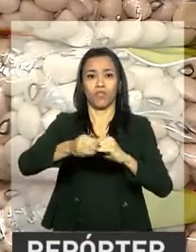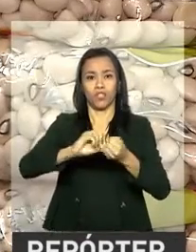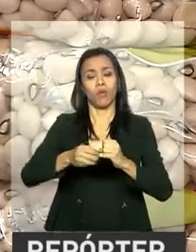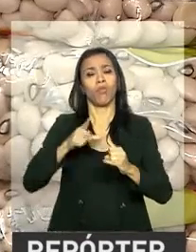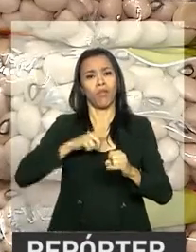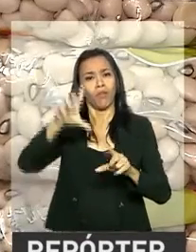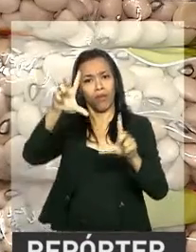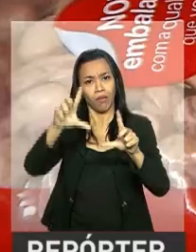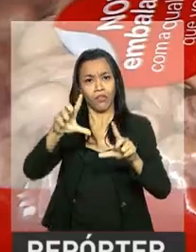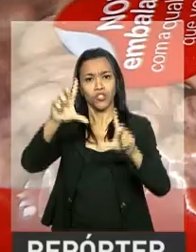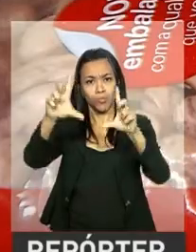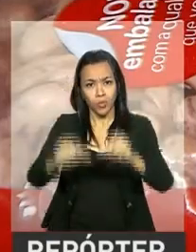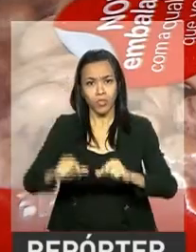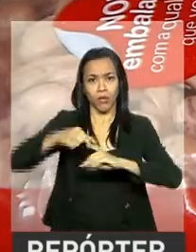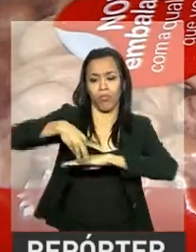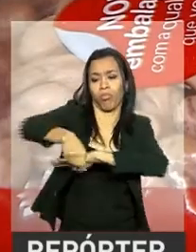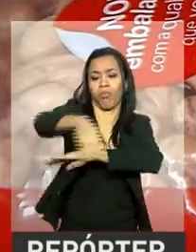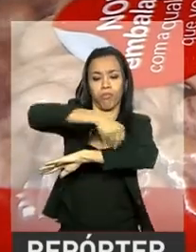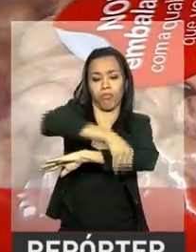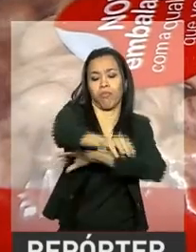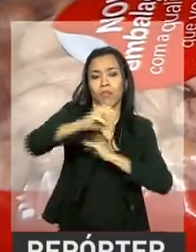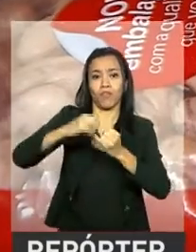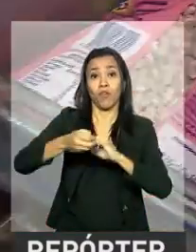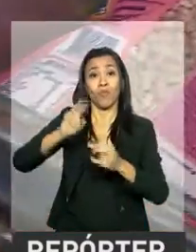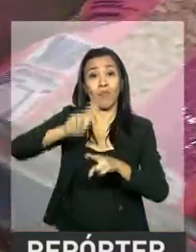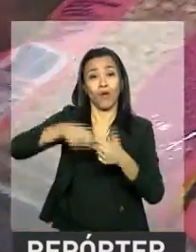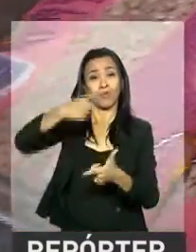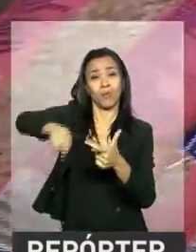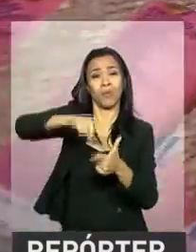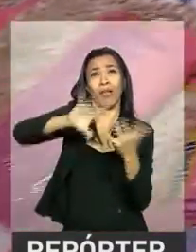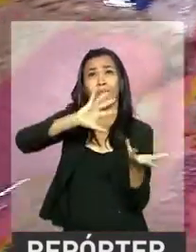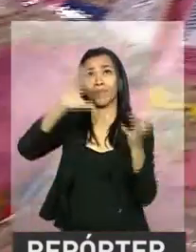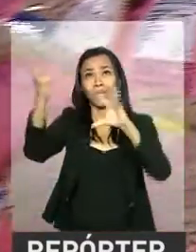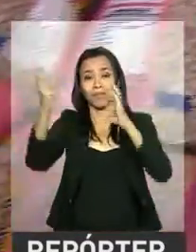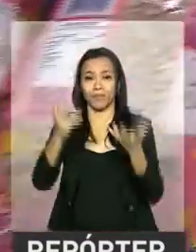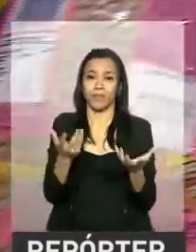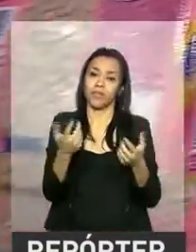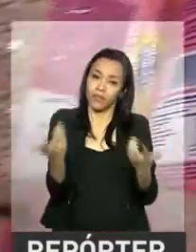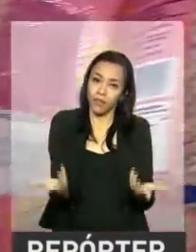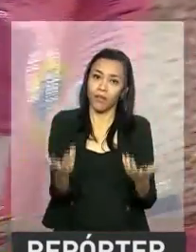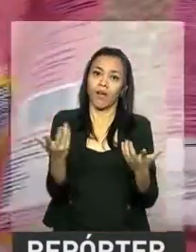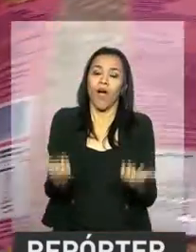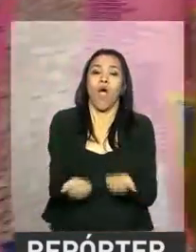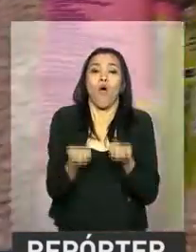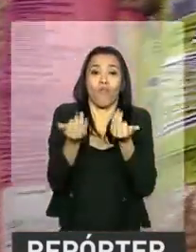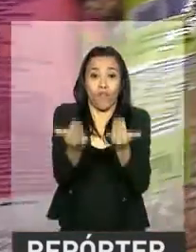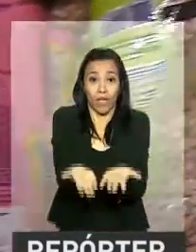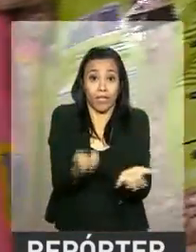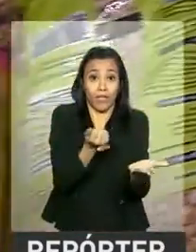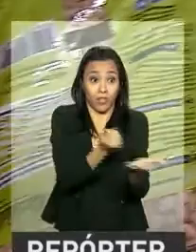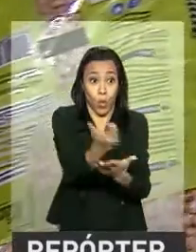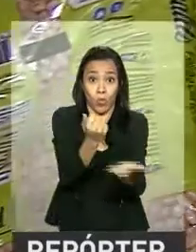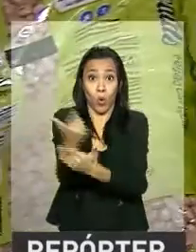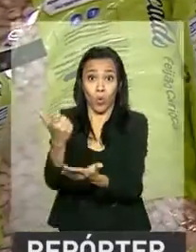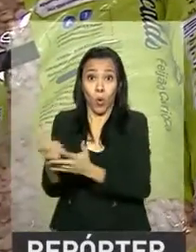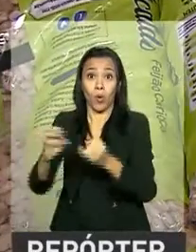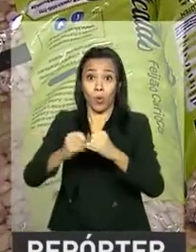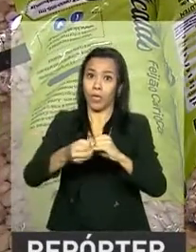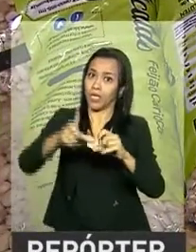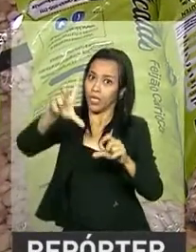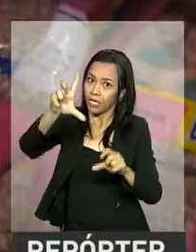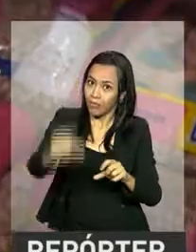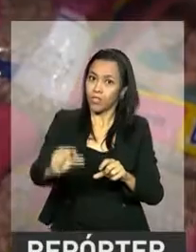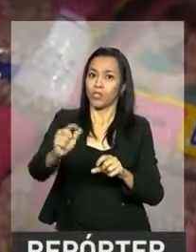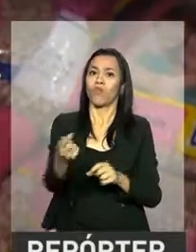queda na safra do grão devido a problemas climáticos e para aumentar a oferta do feijão e frear o preço o governo